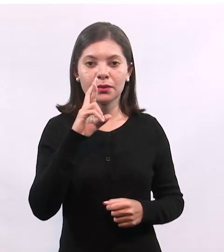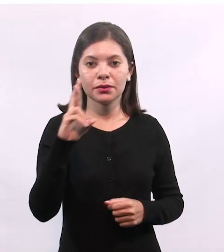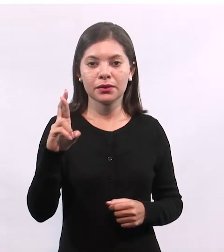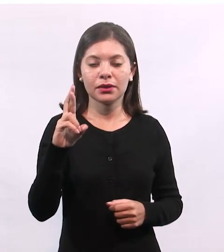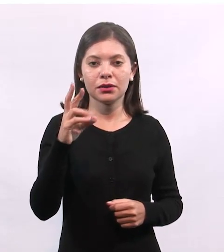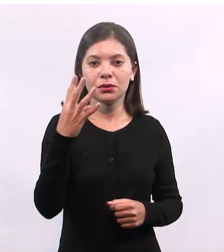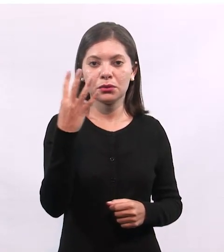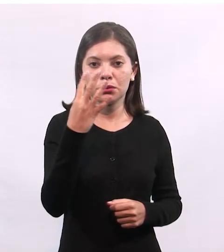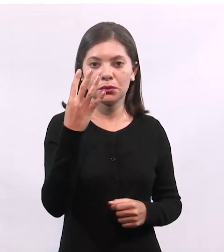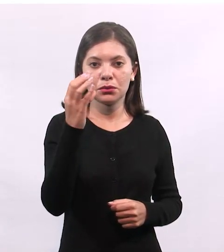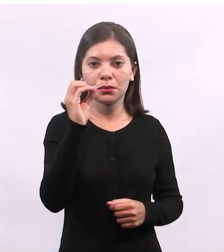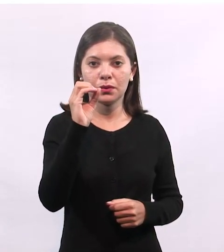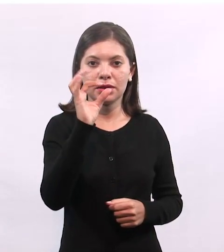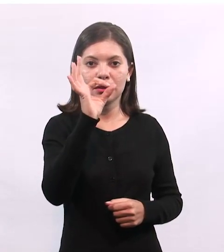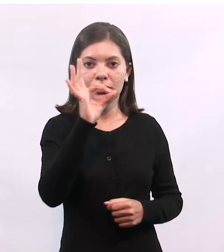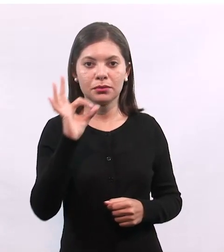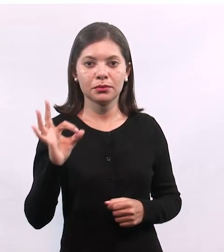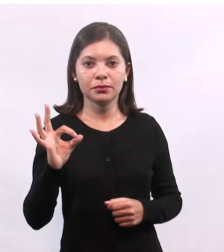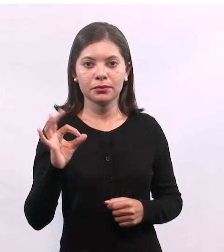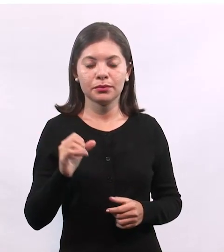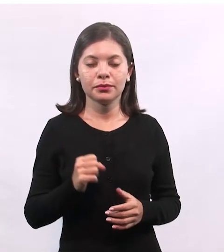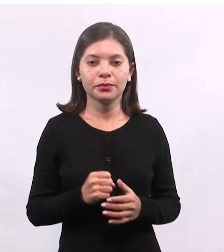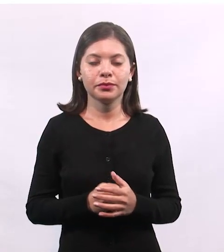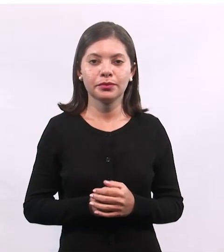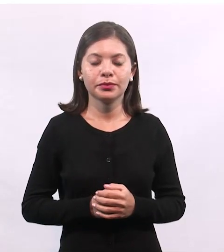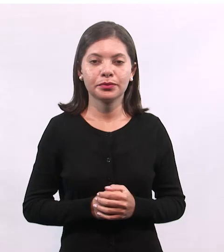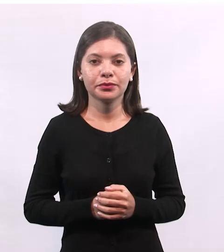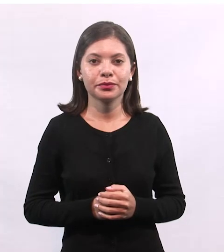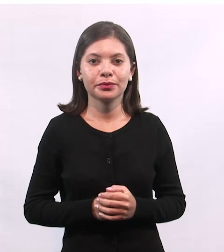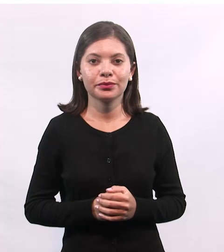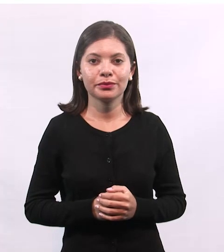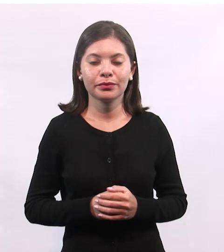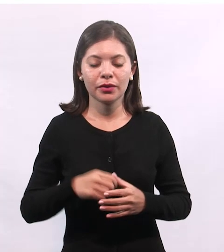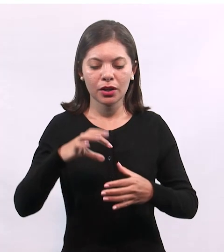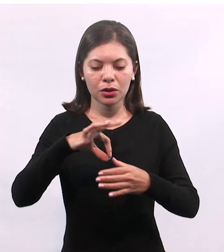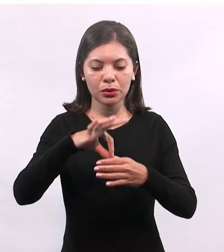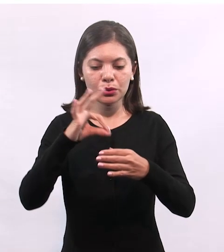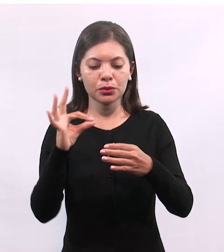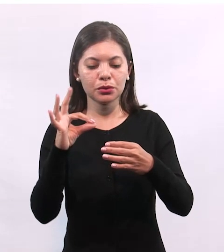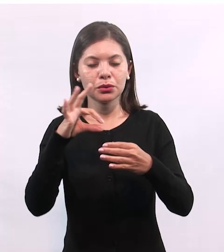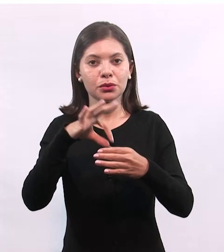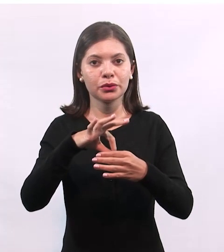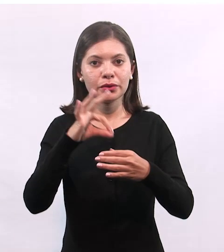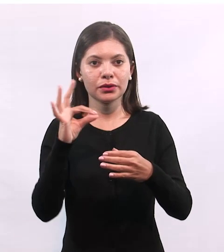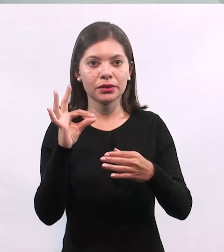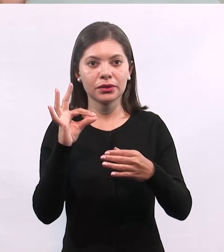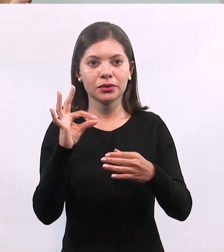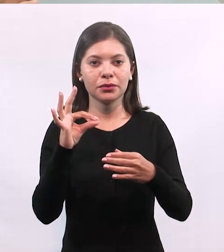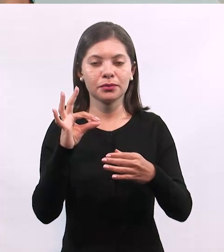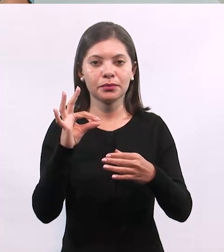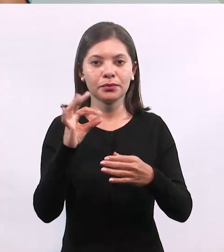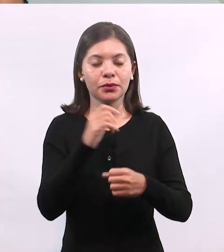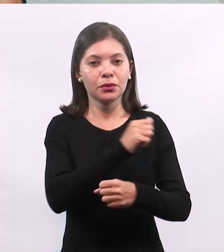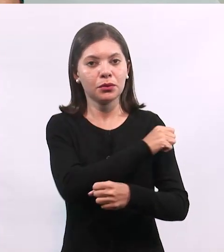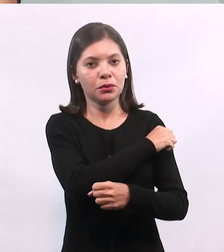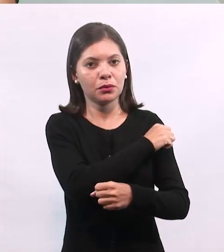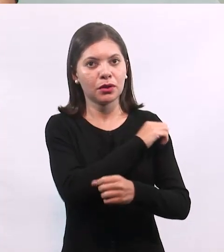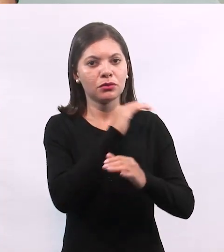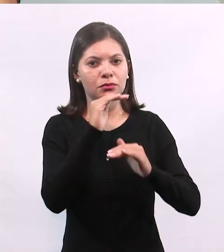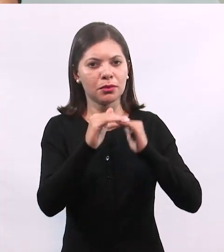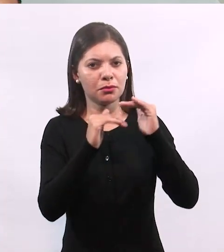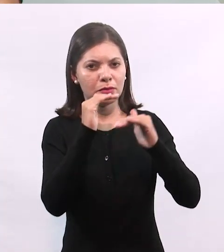40%. Então eu tenho 40% na hora de fazer um sorteio escolher um aluno de Bom